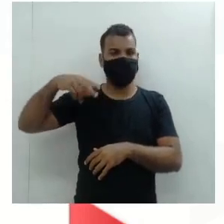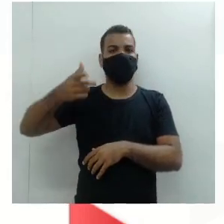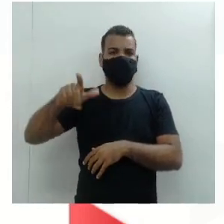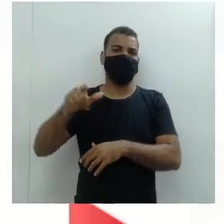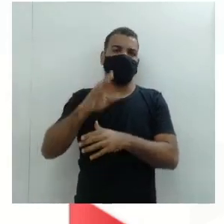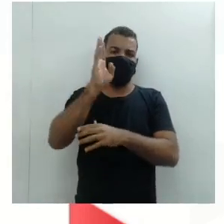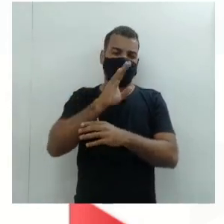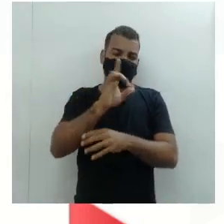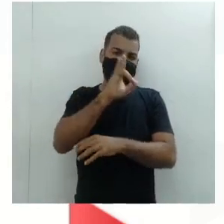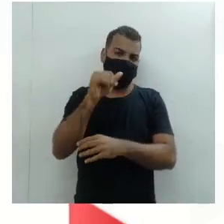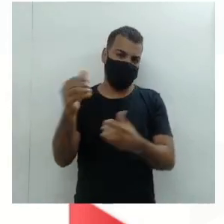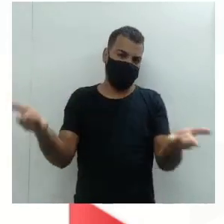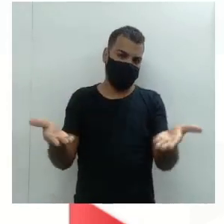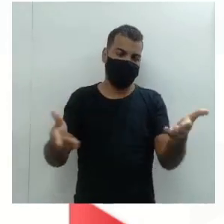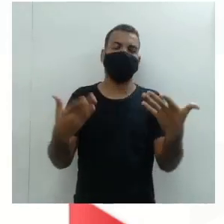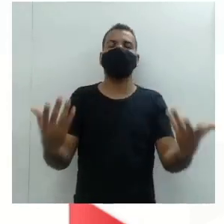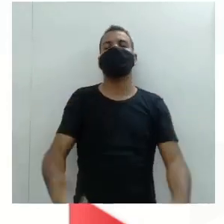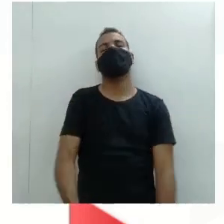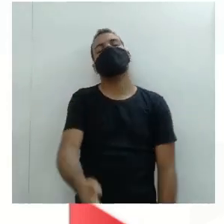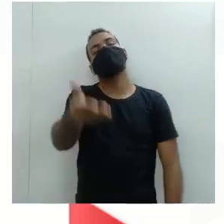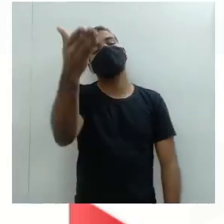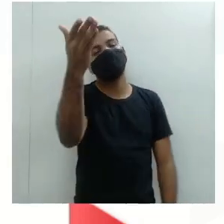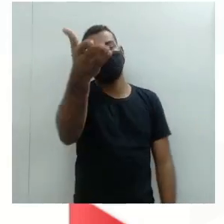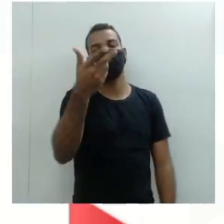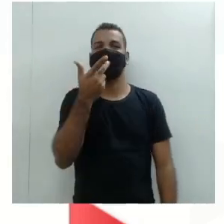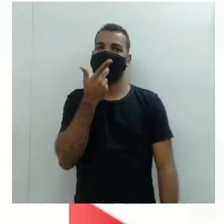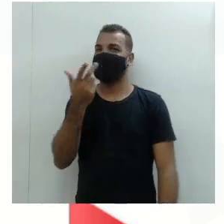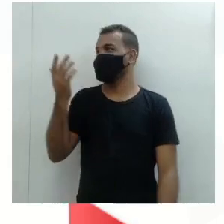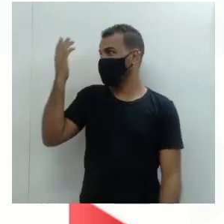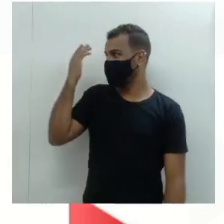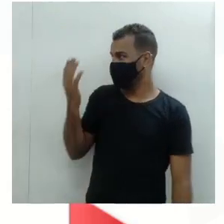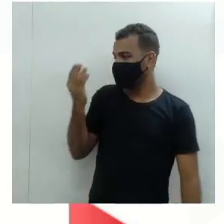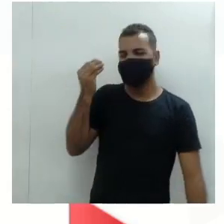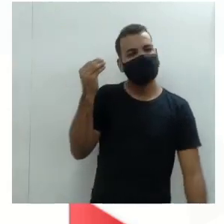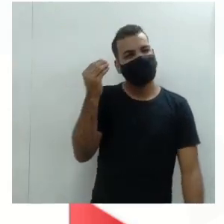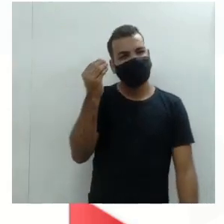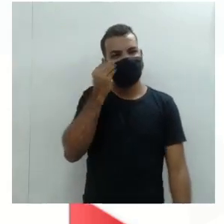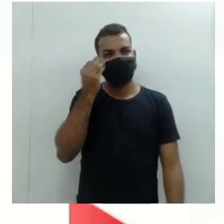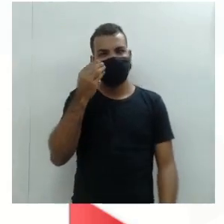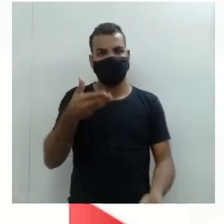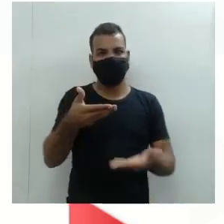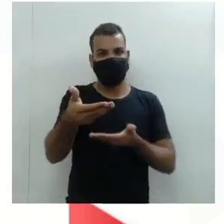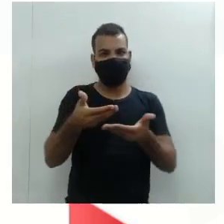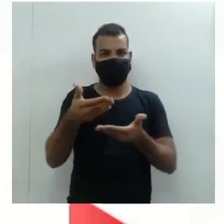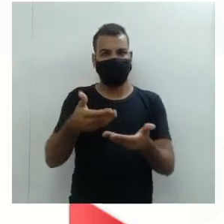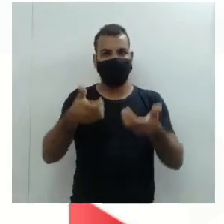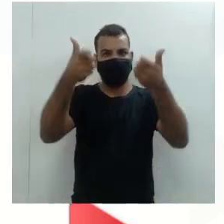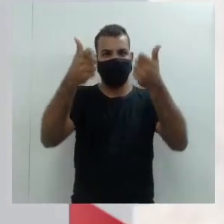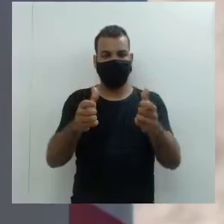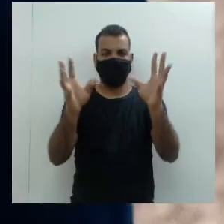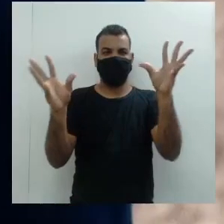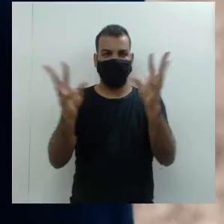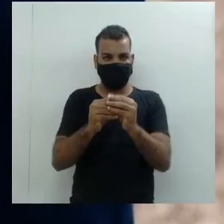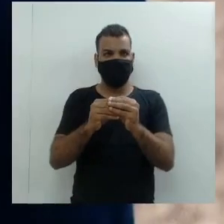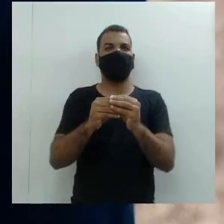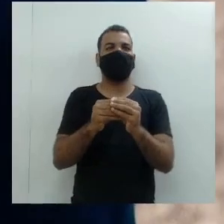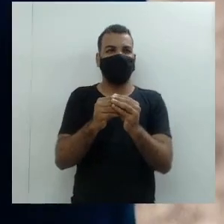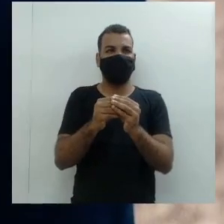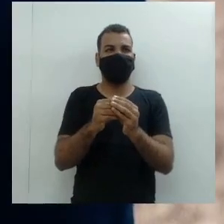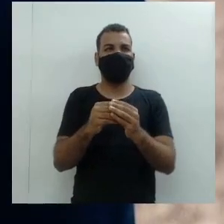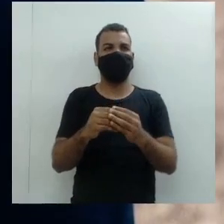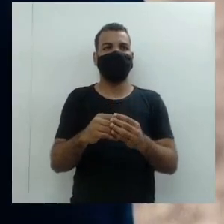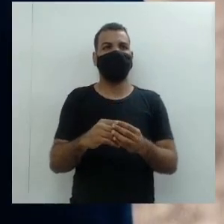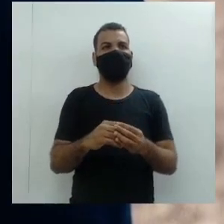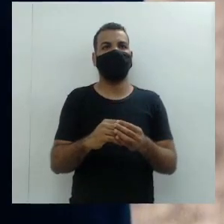isso? De fato, com certeza. É justamente aqui, professor, para a gente tentar aqui, sintetizar aqui um pouco, não é isso? Olhando para nós aqui,